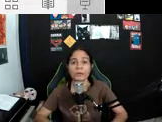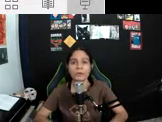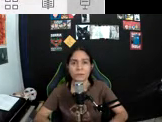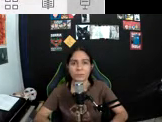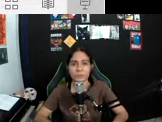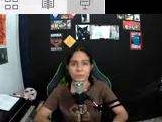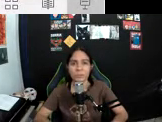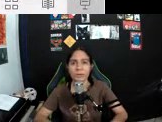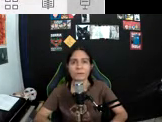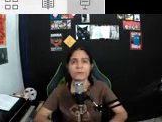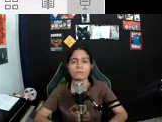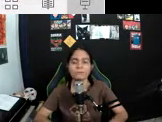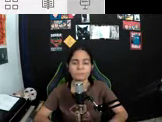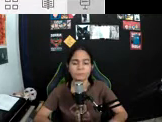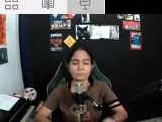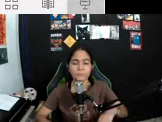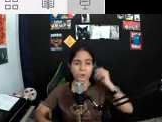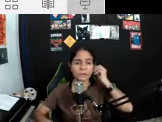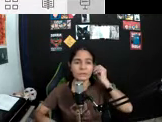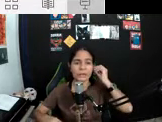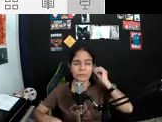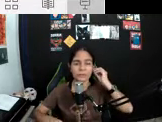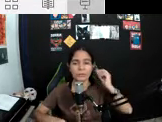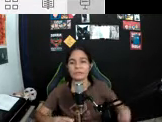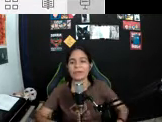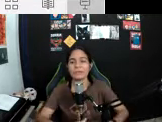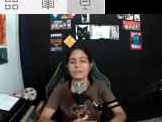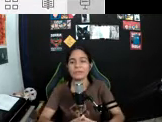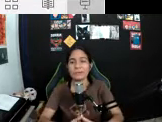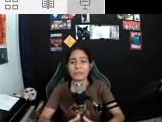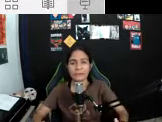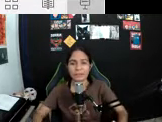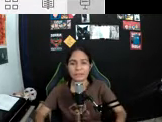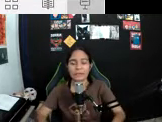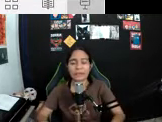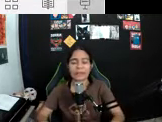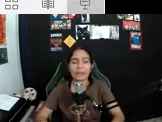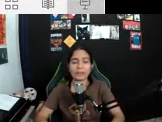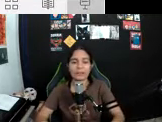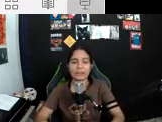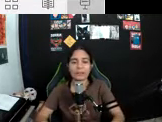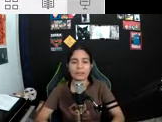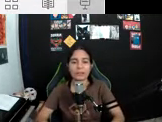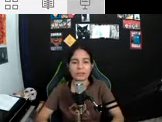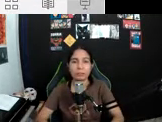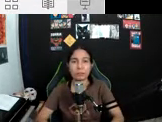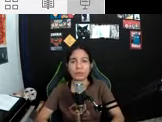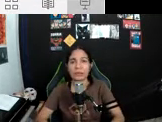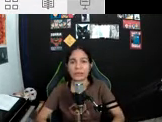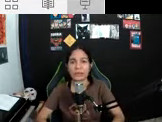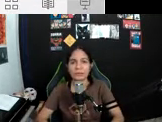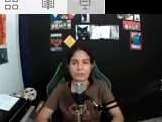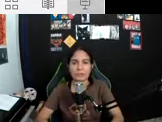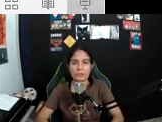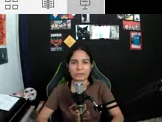Não, nós vivemos numa democracia onde temos diversos níveis, né, de poderes, vamos